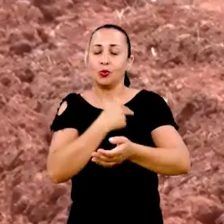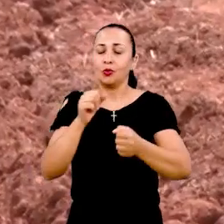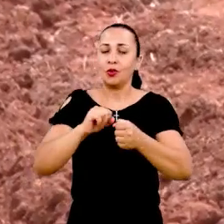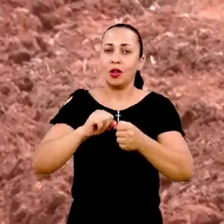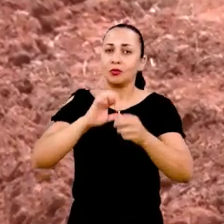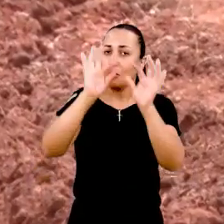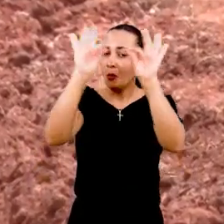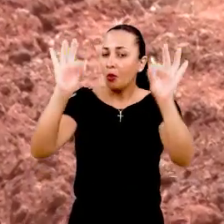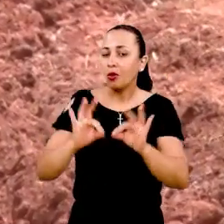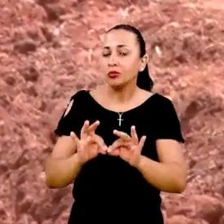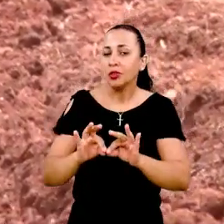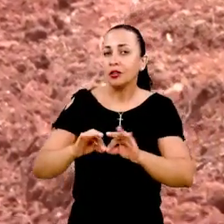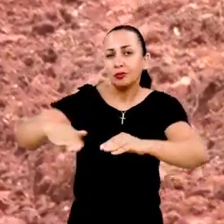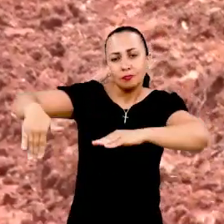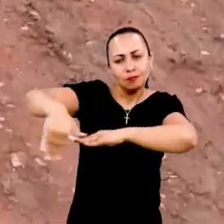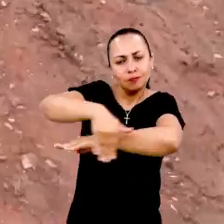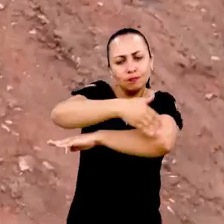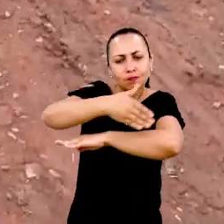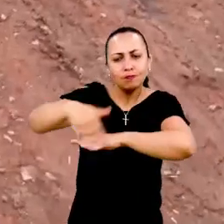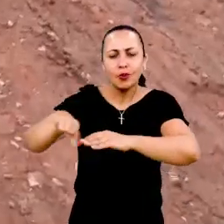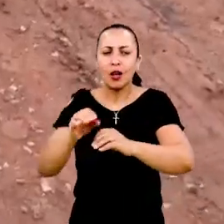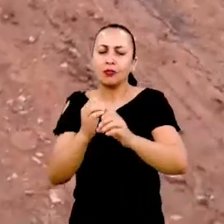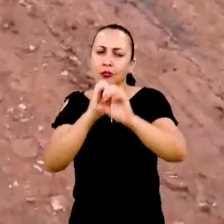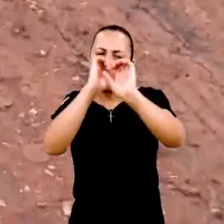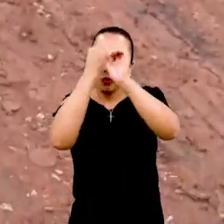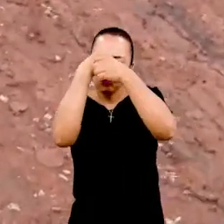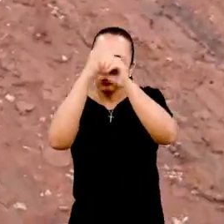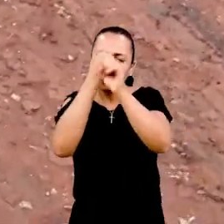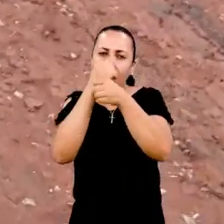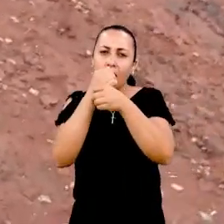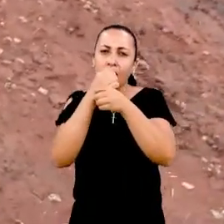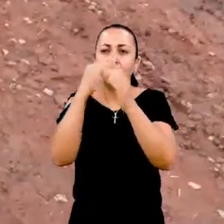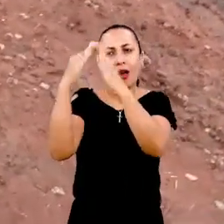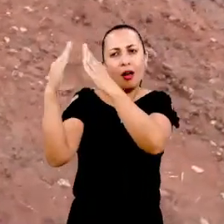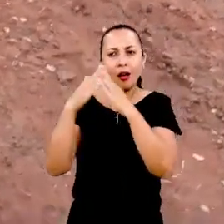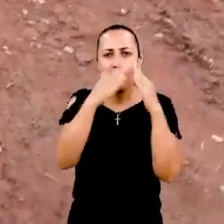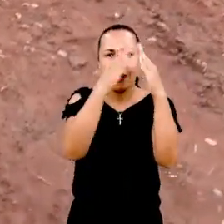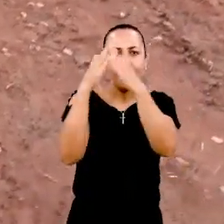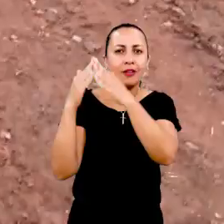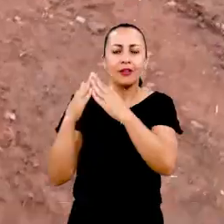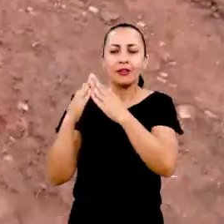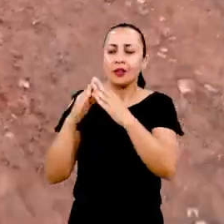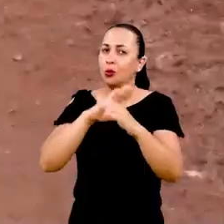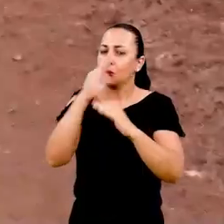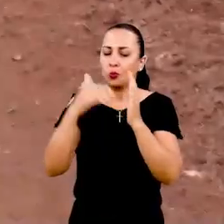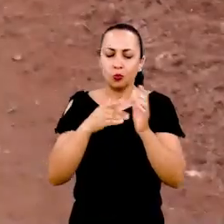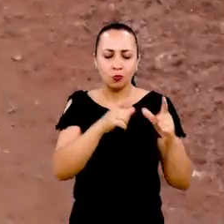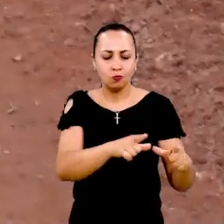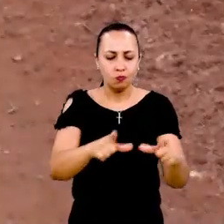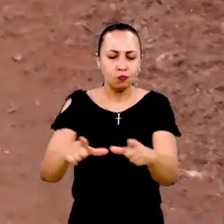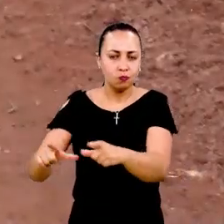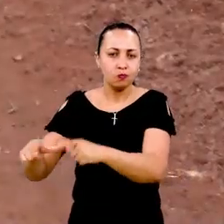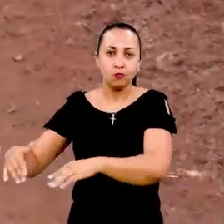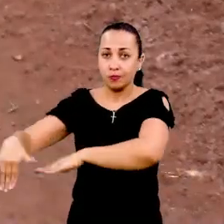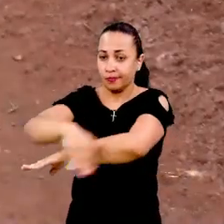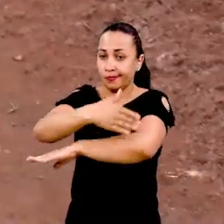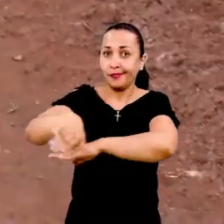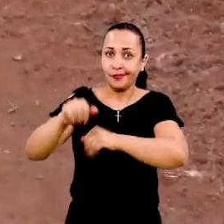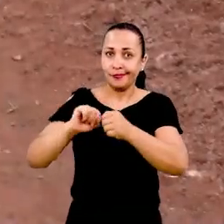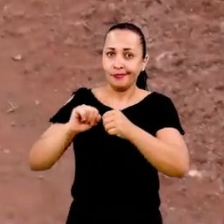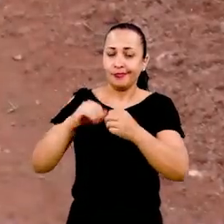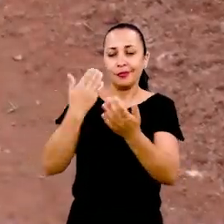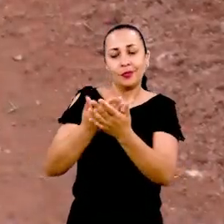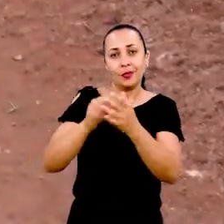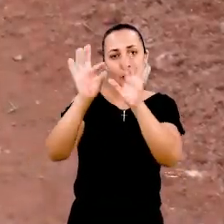previamente fizemos o projeto geométrico da via, a gente mexeu com a topografia, a gente mexeu com as residências, toda a parte da calçada, rua, a gente fez o